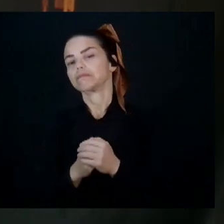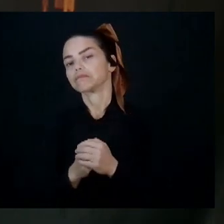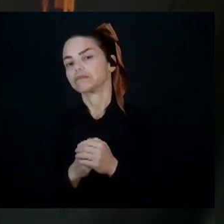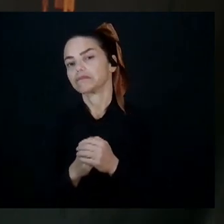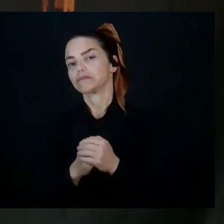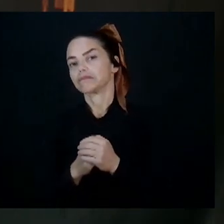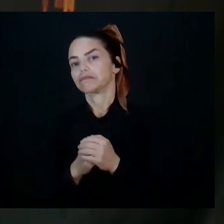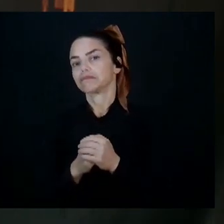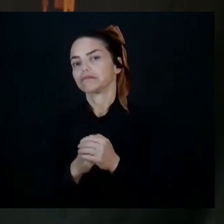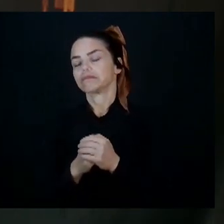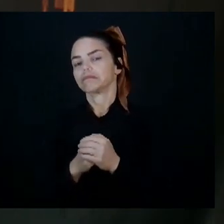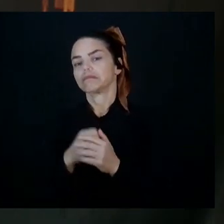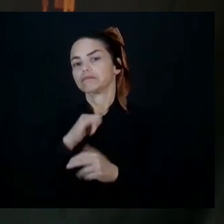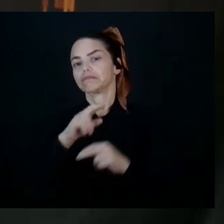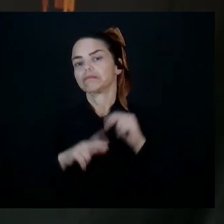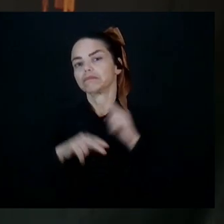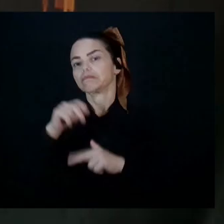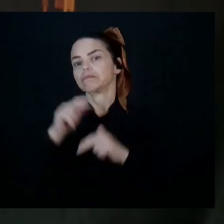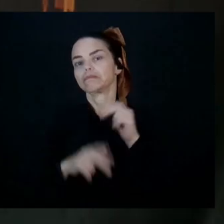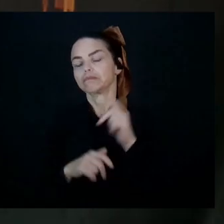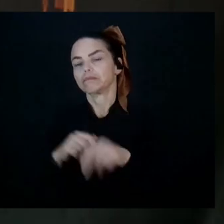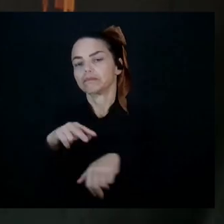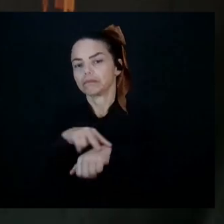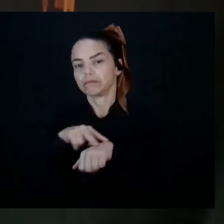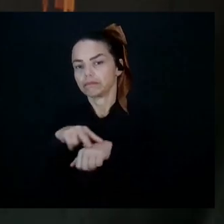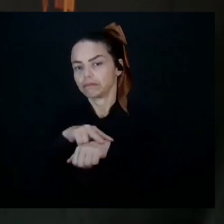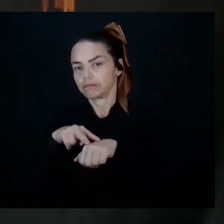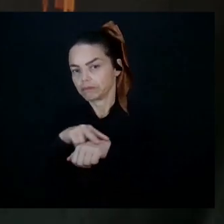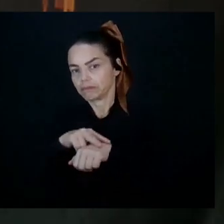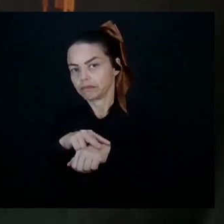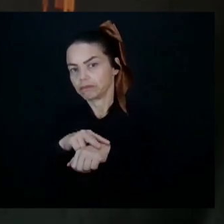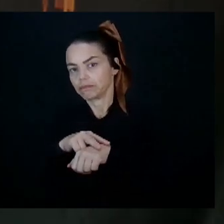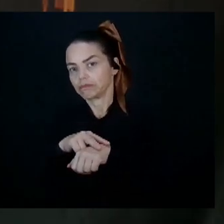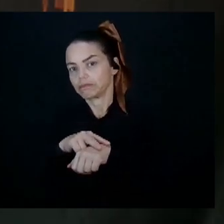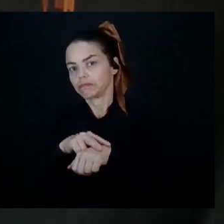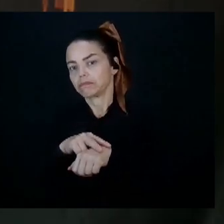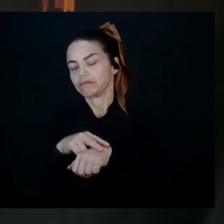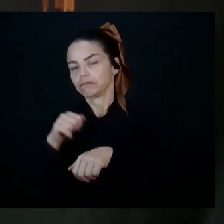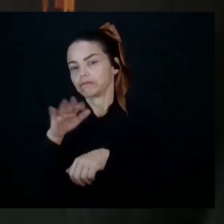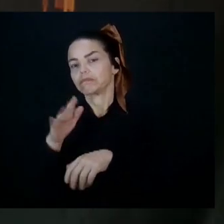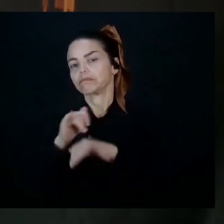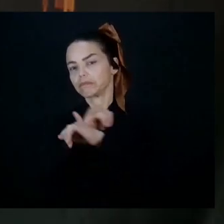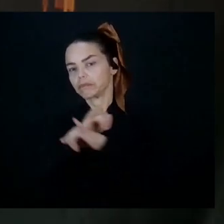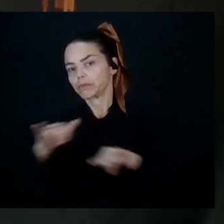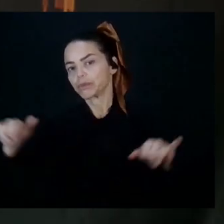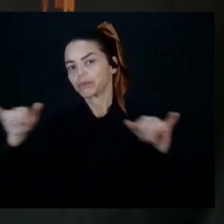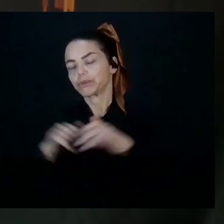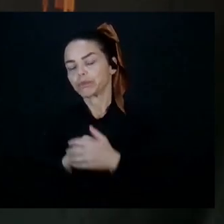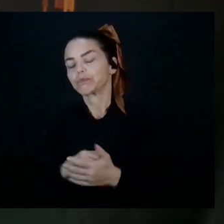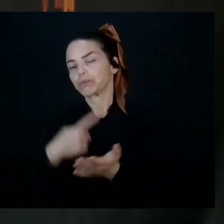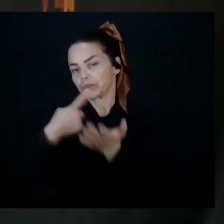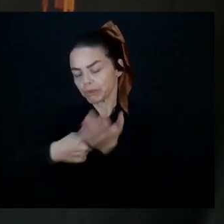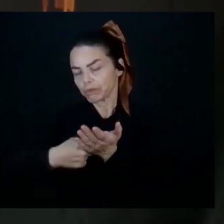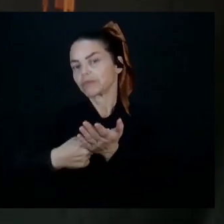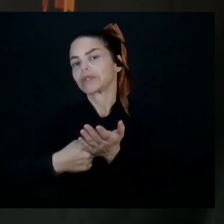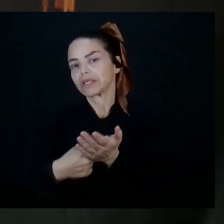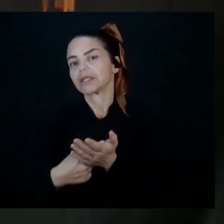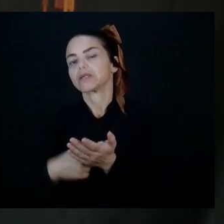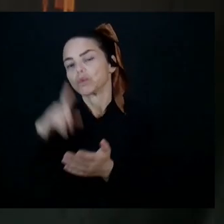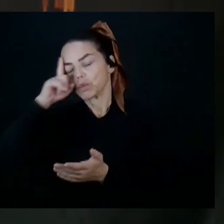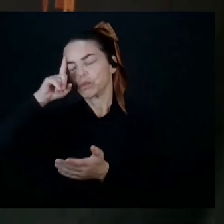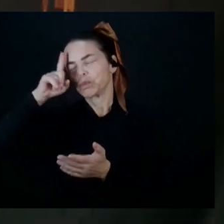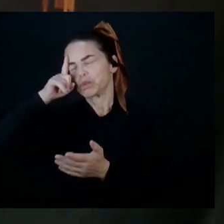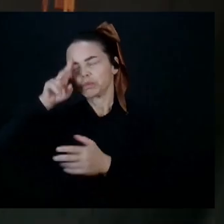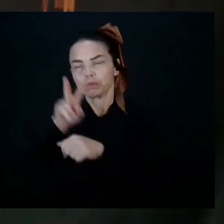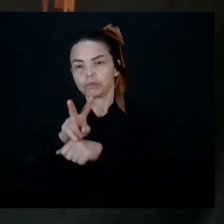junho violeta, que tanto se fala, seja mais do que uma campanha, né? Seja um compromisso diário de